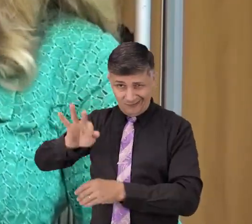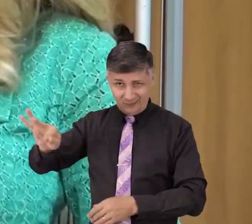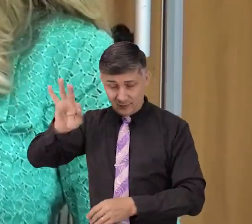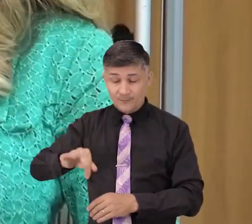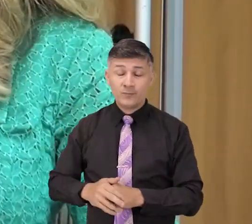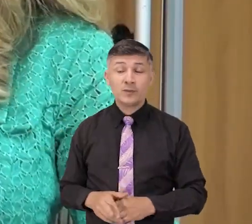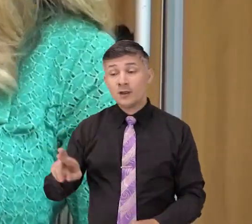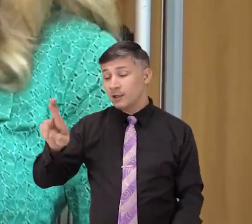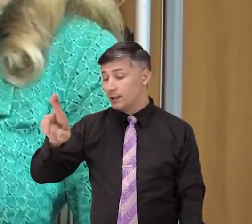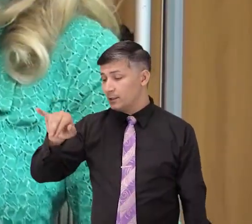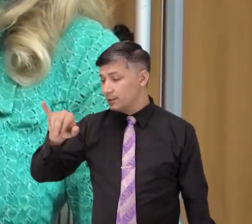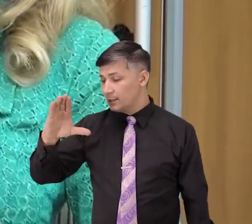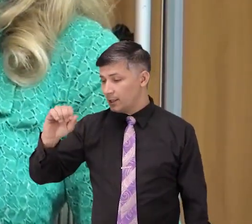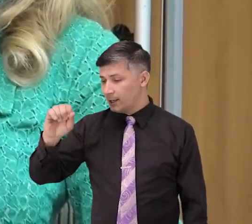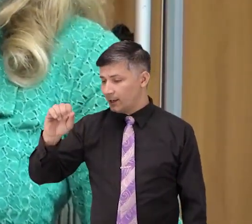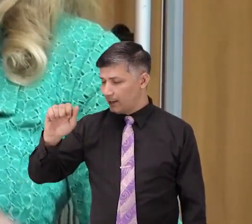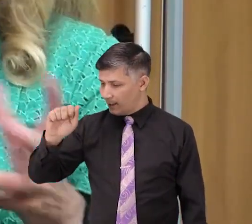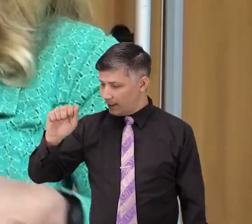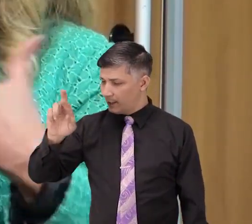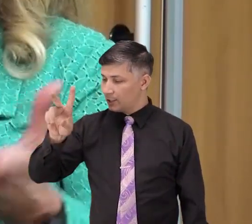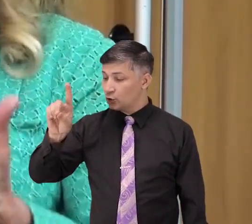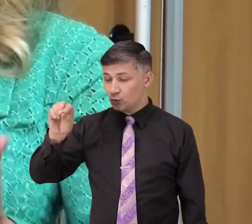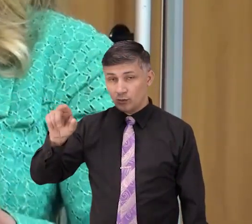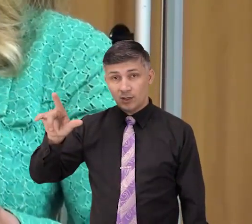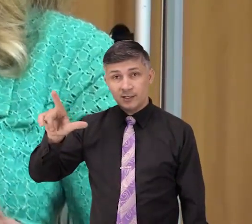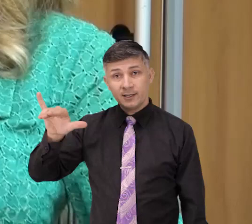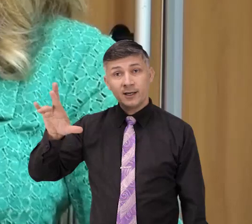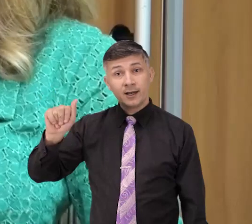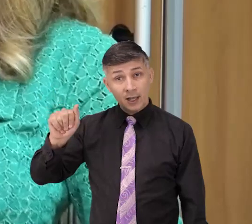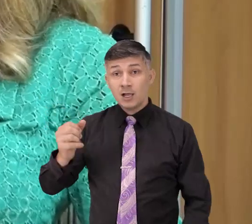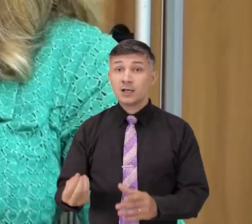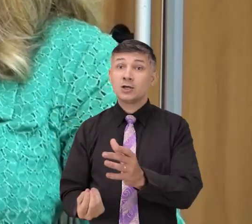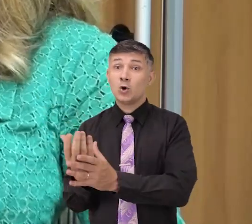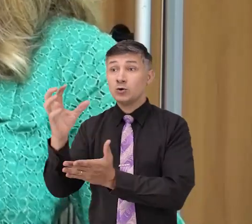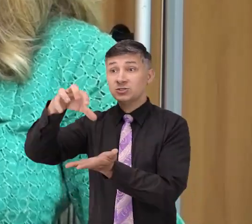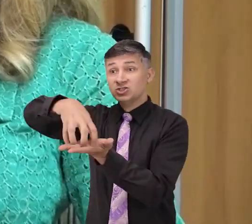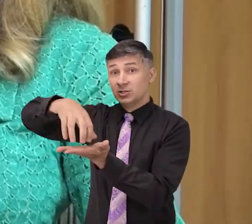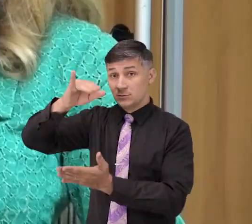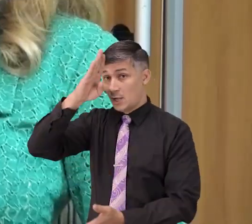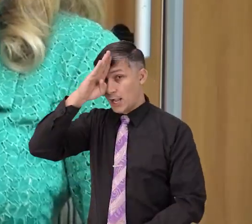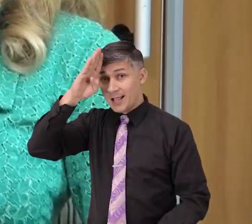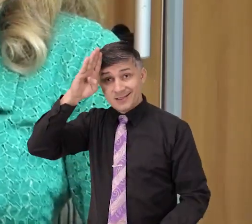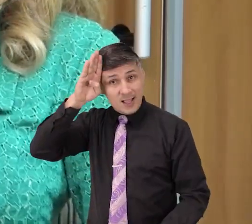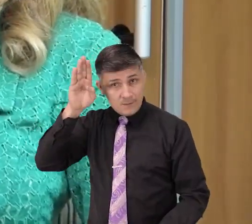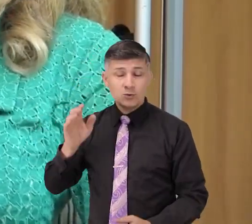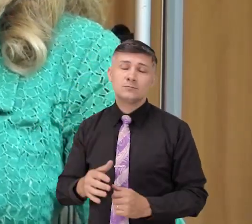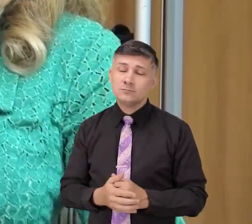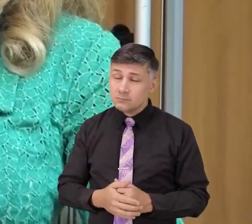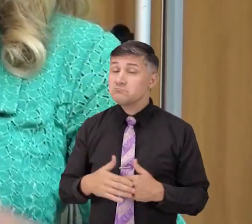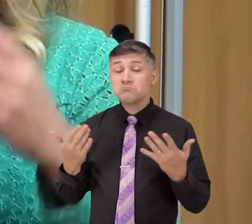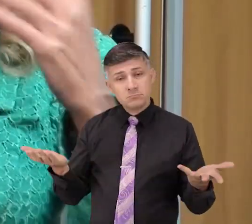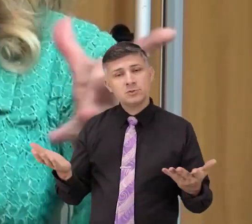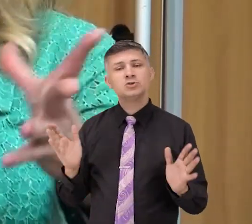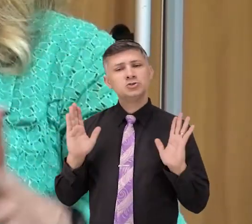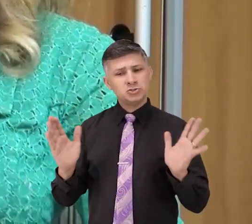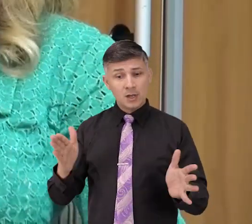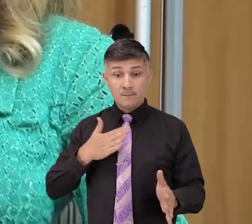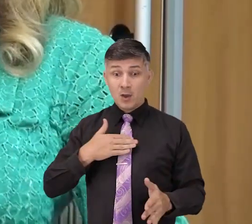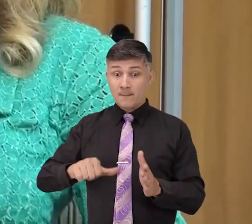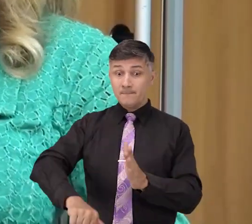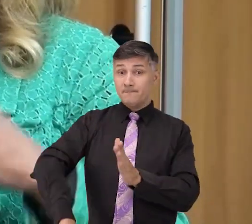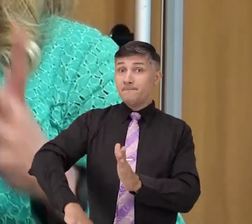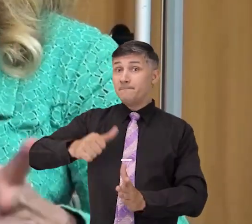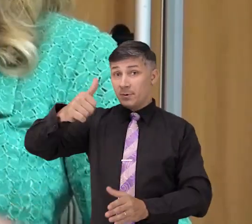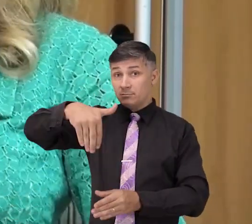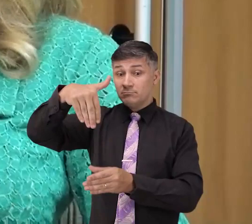próprio Ricardo Lira. Então, todos eles dando muita força que nós criássemos um centro acadêmico. E então,